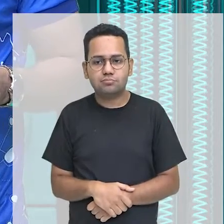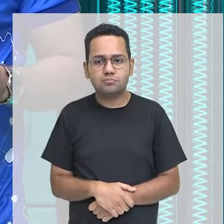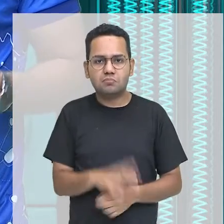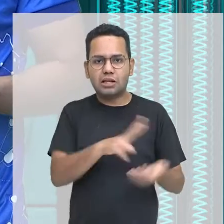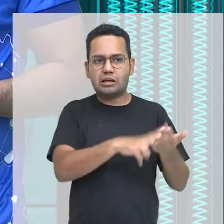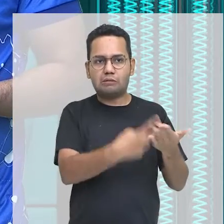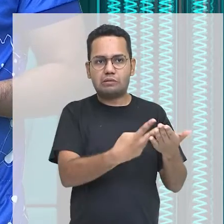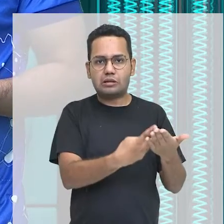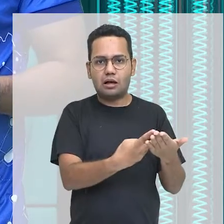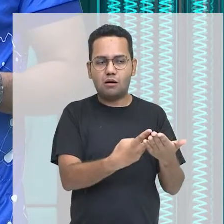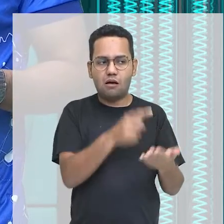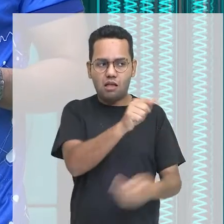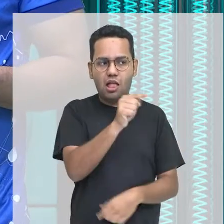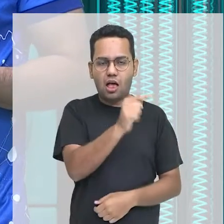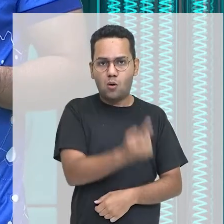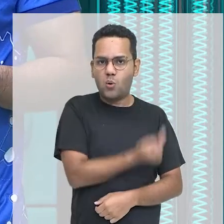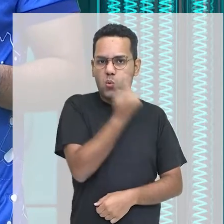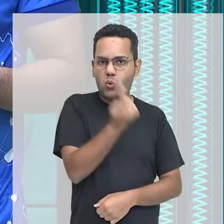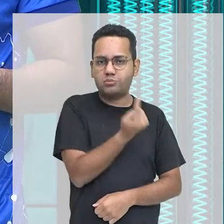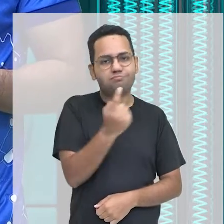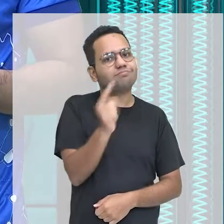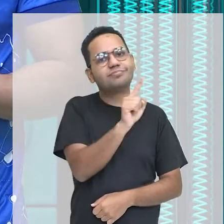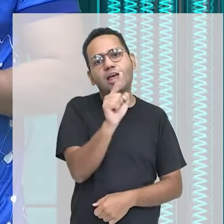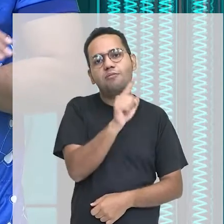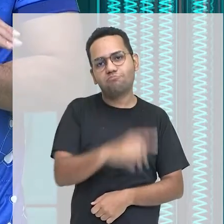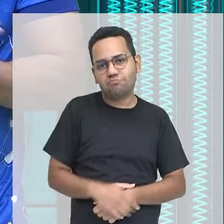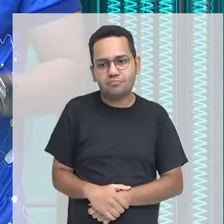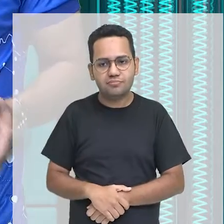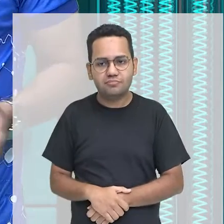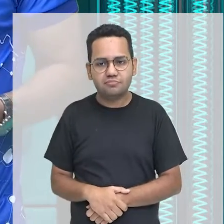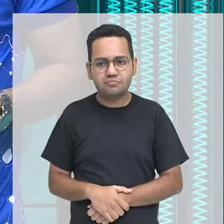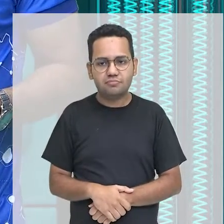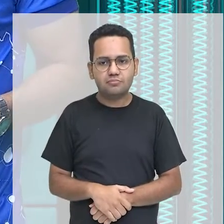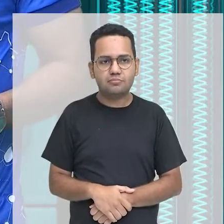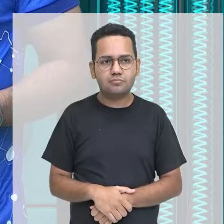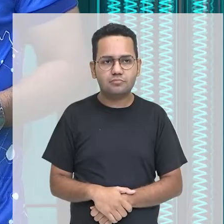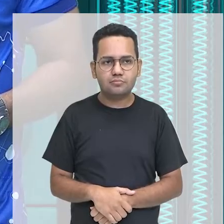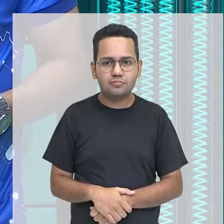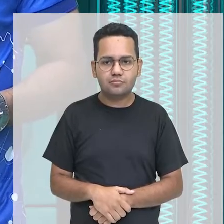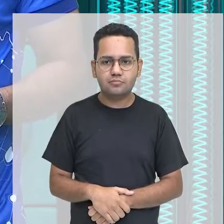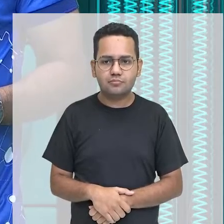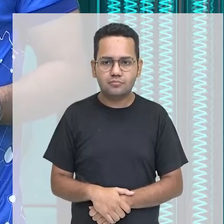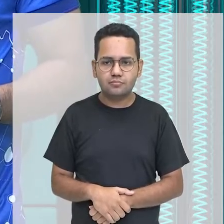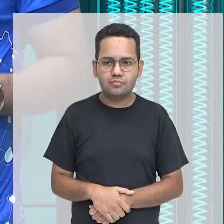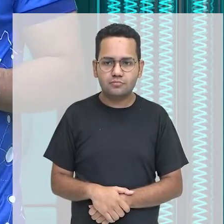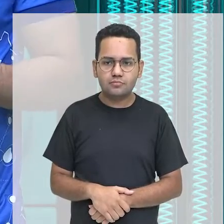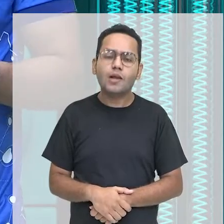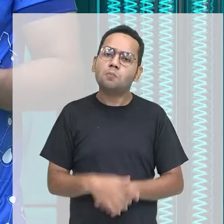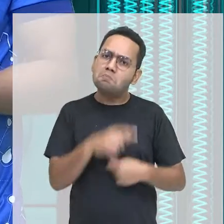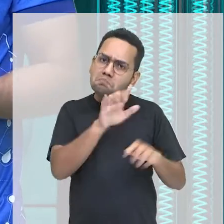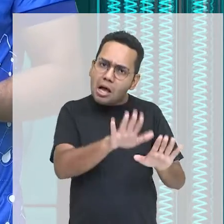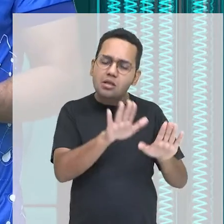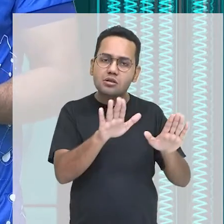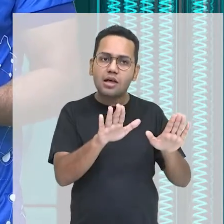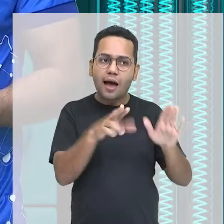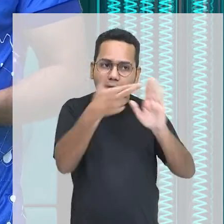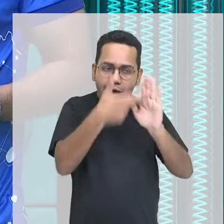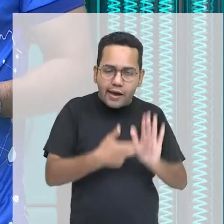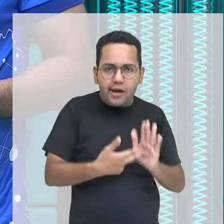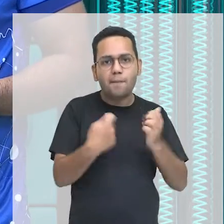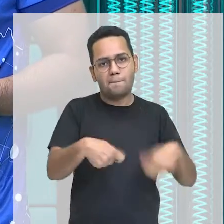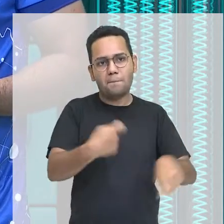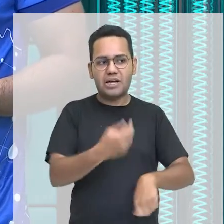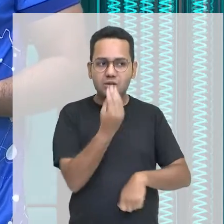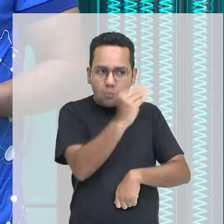uma tradução por si só. Se você não traduzir ele no texto, não faz diferença nenhuma. Mas ele precisa estar lá, senão eu não vou